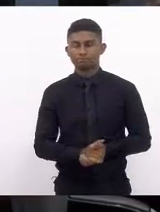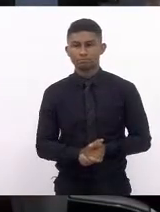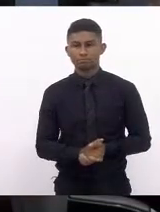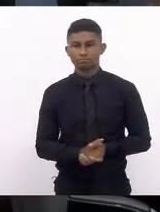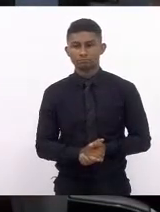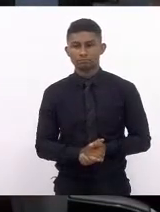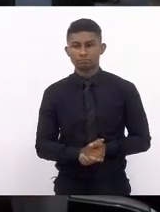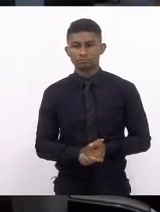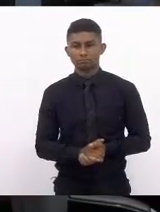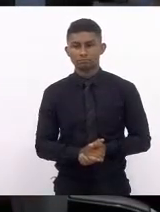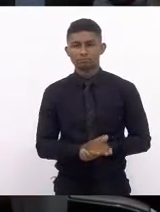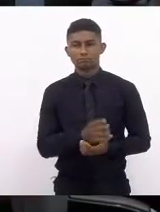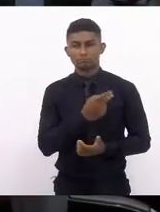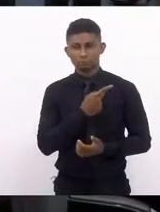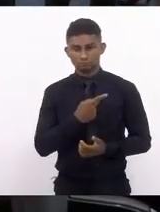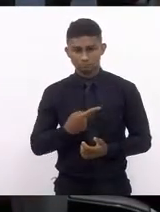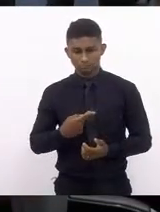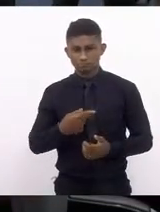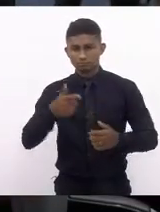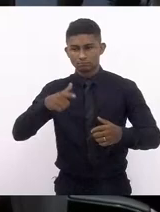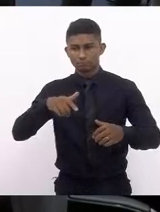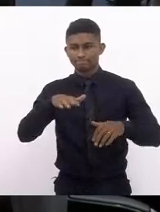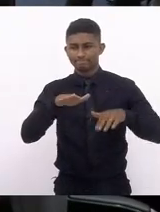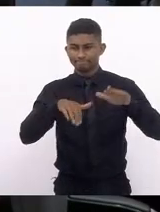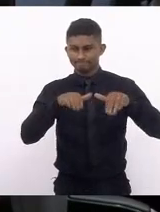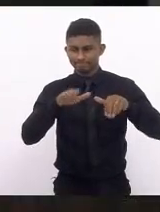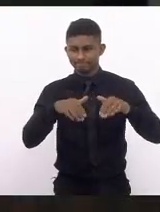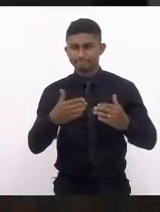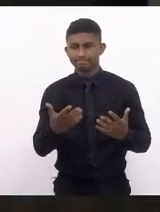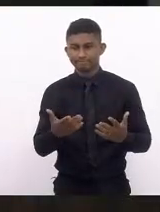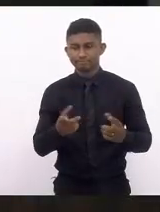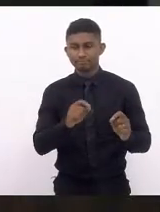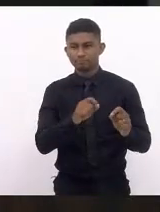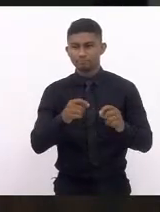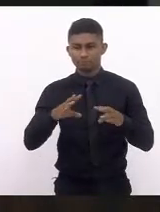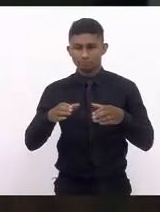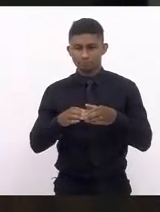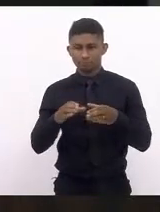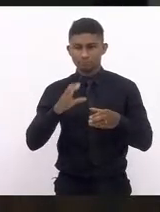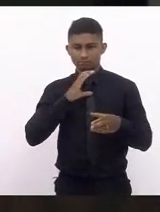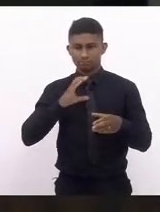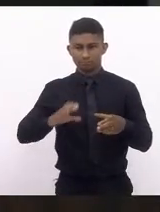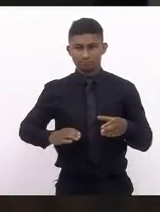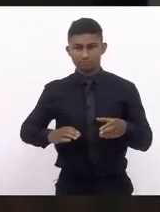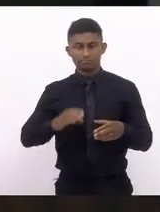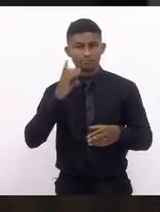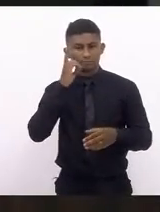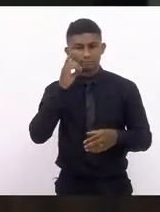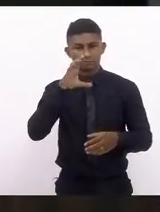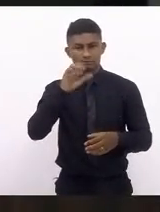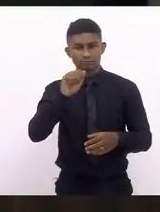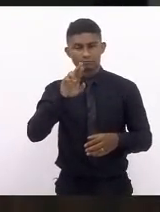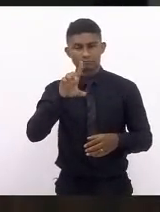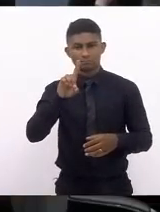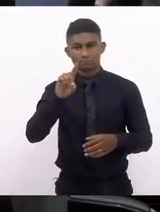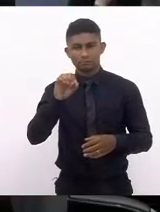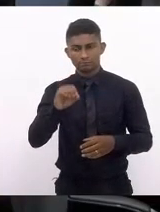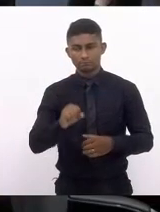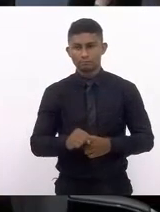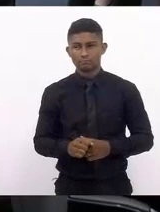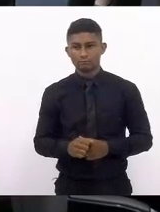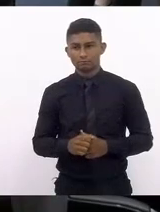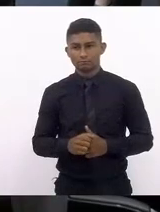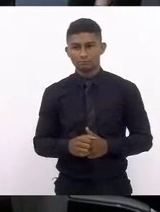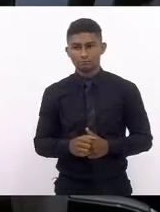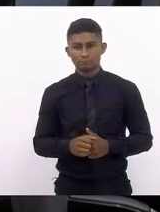a apresentação dos trabalhos a ordem ela começou a disputar daria deputado Carlos minc aí as emendas